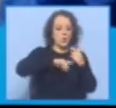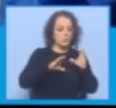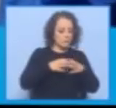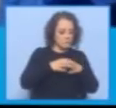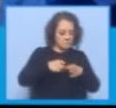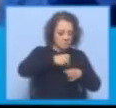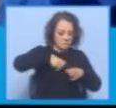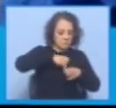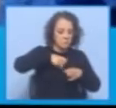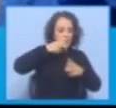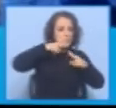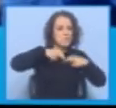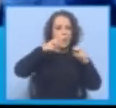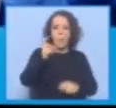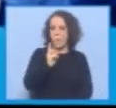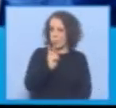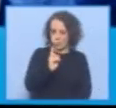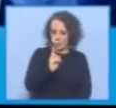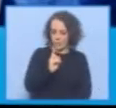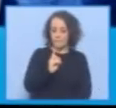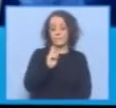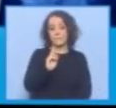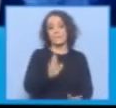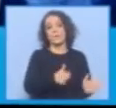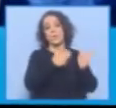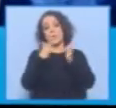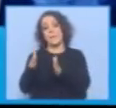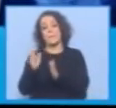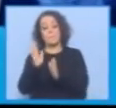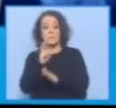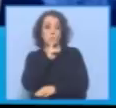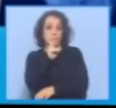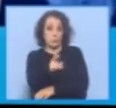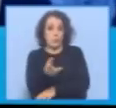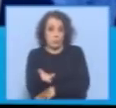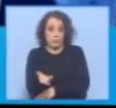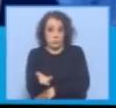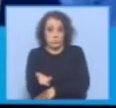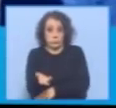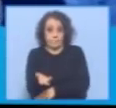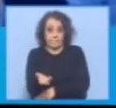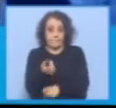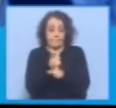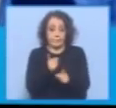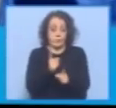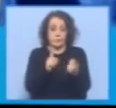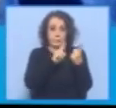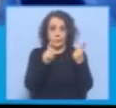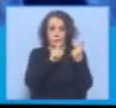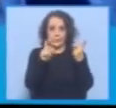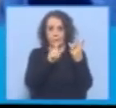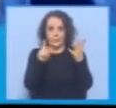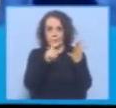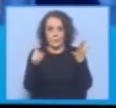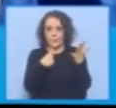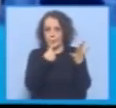encontrar. Por outra parte, tem que haver respostas, não? Porque pelo menos temos muitas perguntas e que não sei